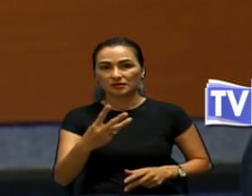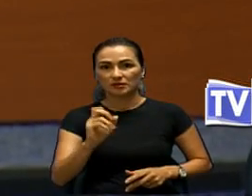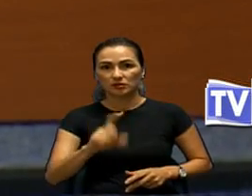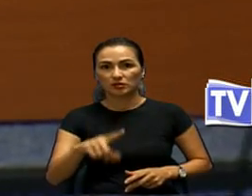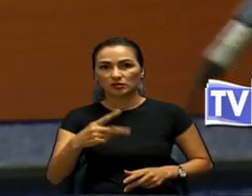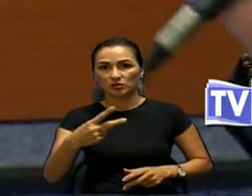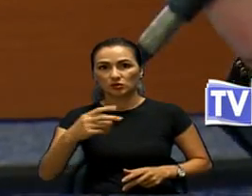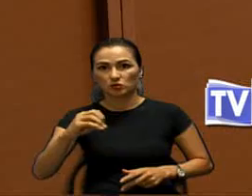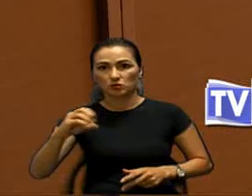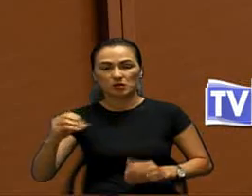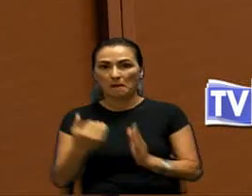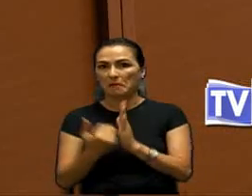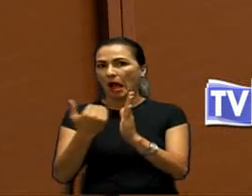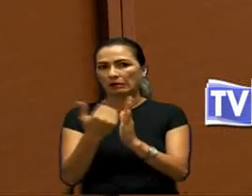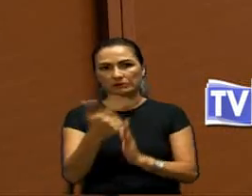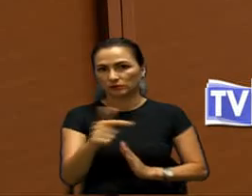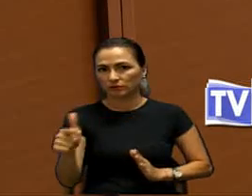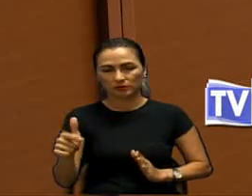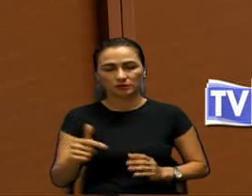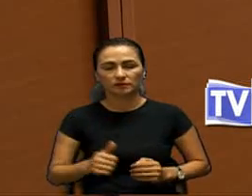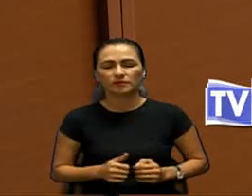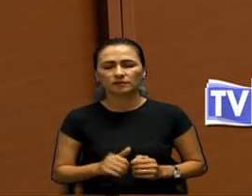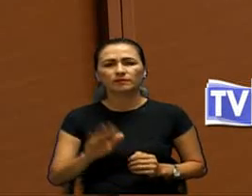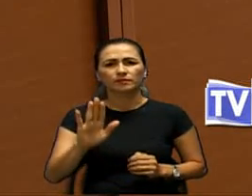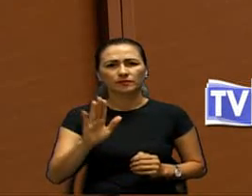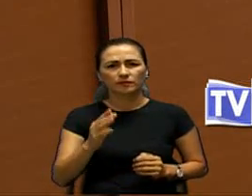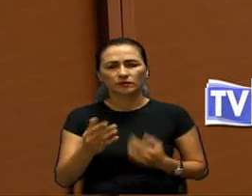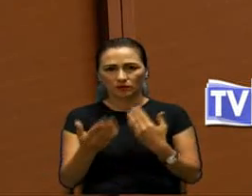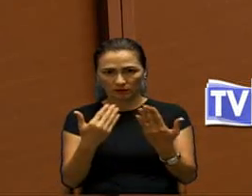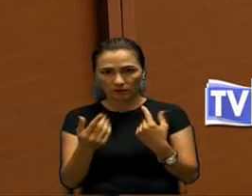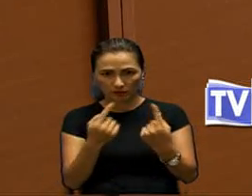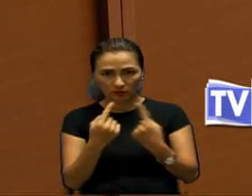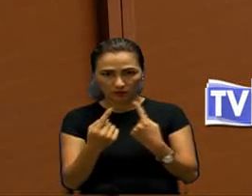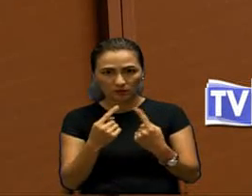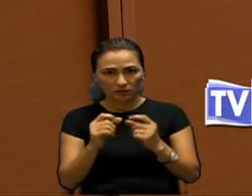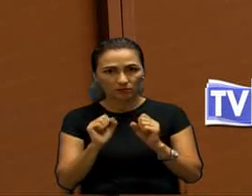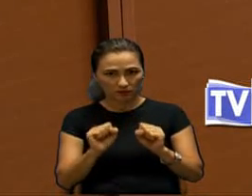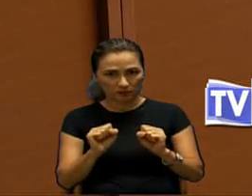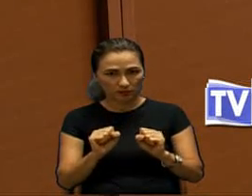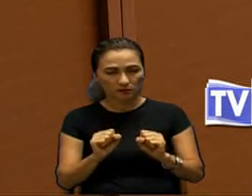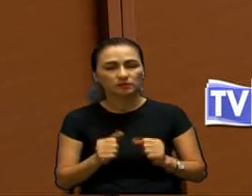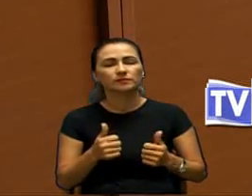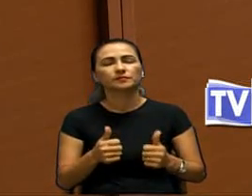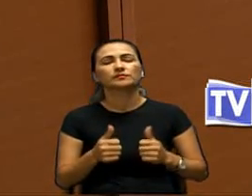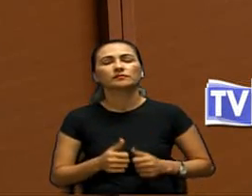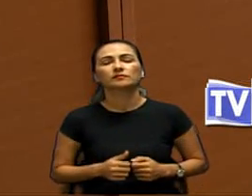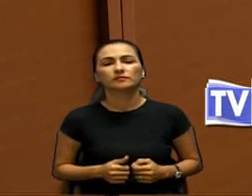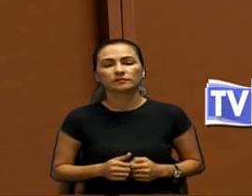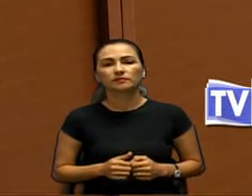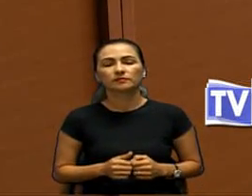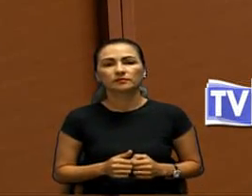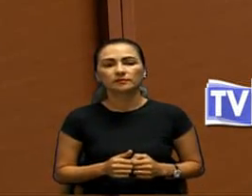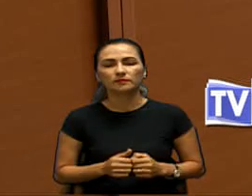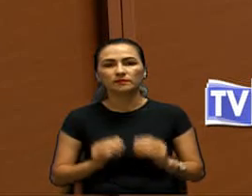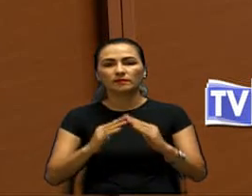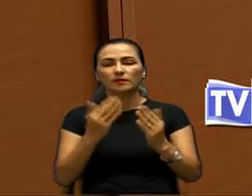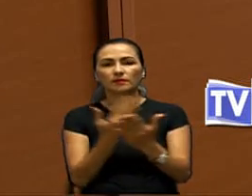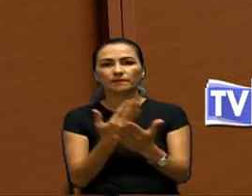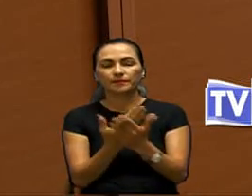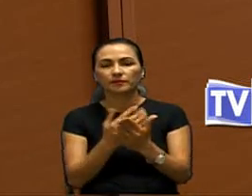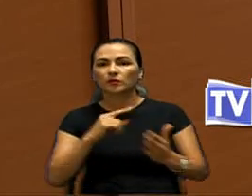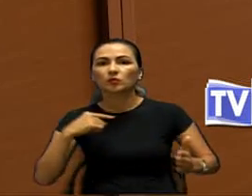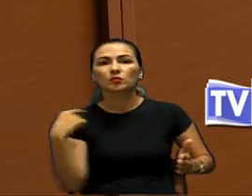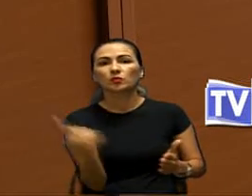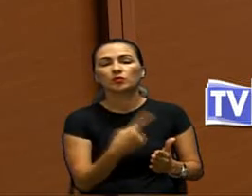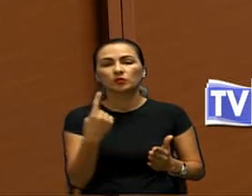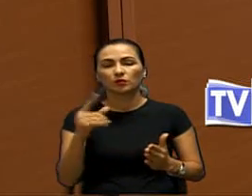mais. Vereador, posso dialogar, vereador? Pode. Inclusive, é uma defesa, todas as escolas, né, as